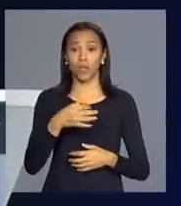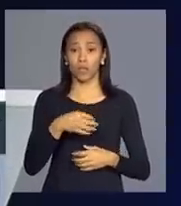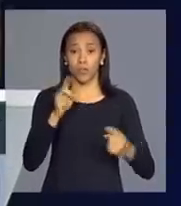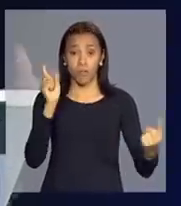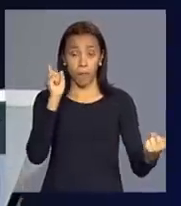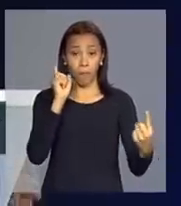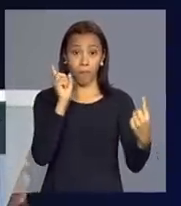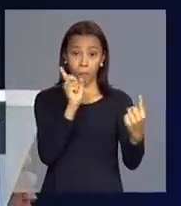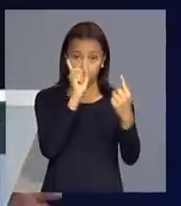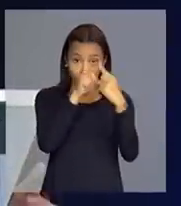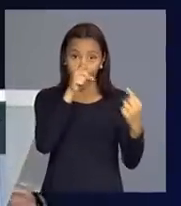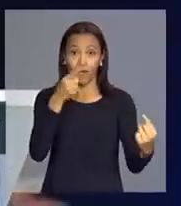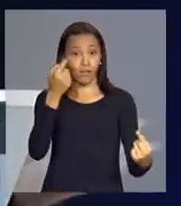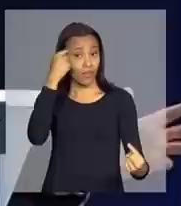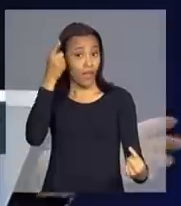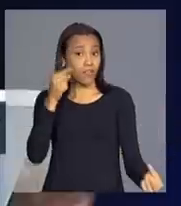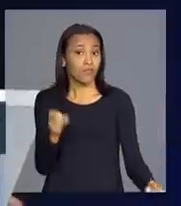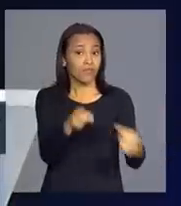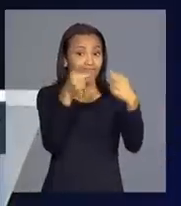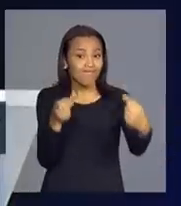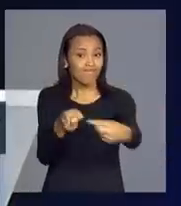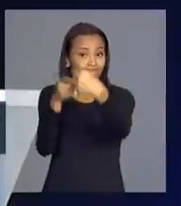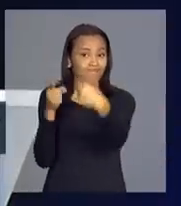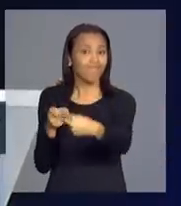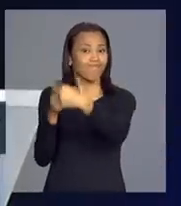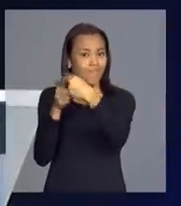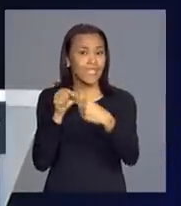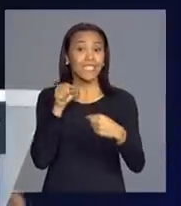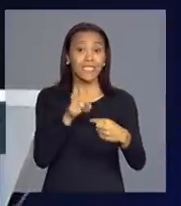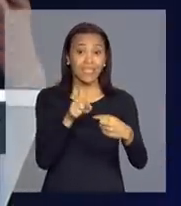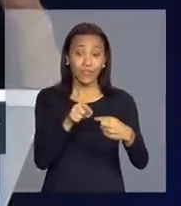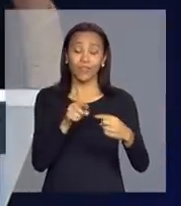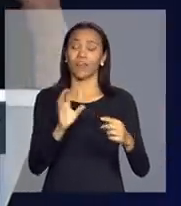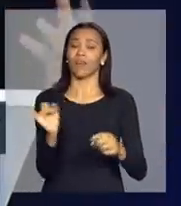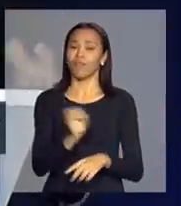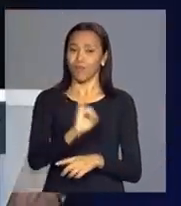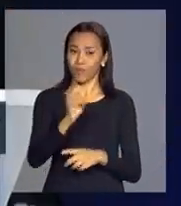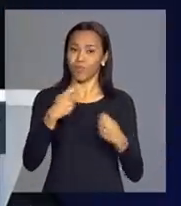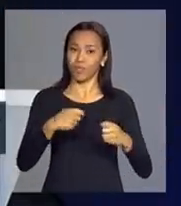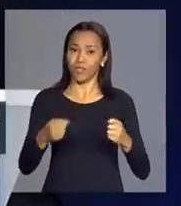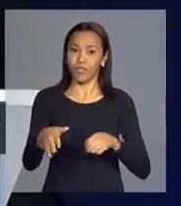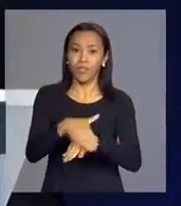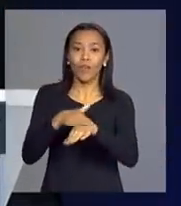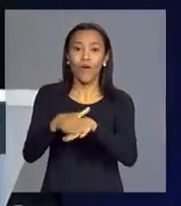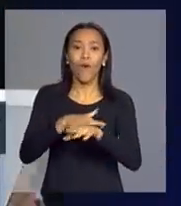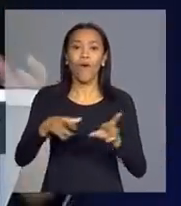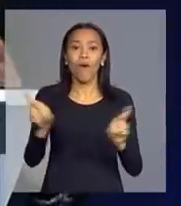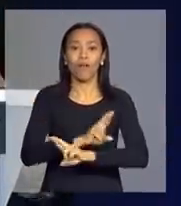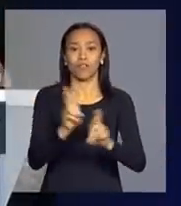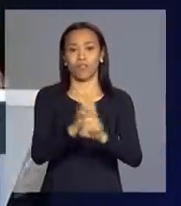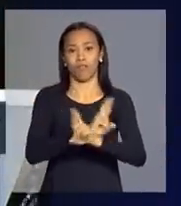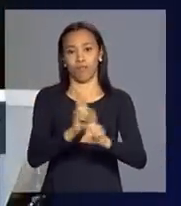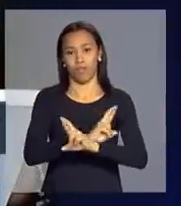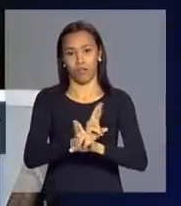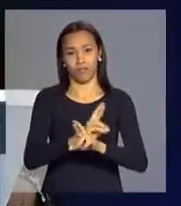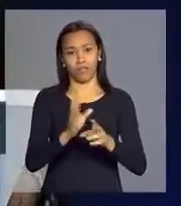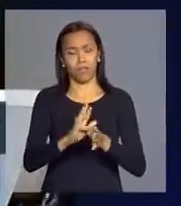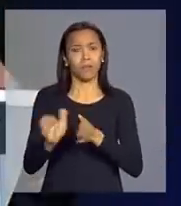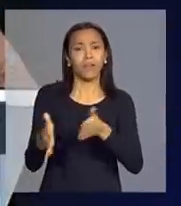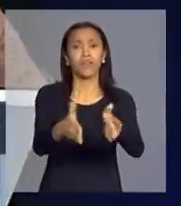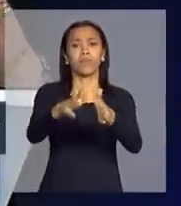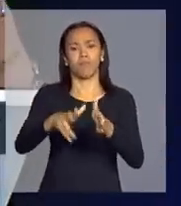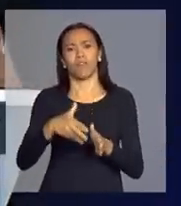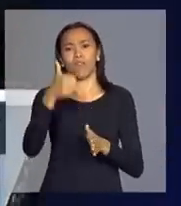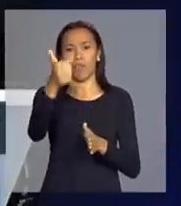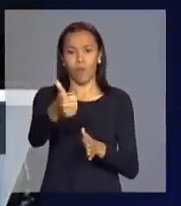se constrói consenso. Consenso é algo que tem de ser construído. Então, caminha melhor, caminha de